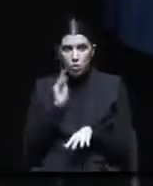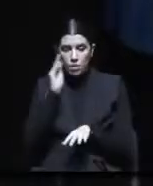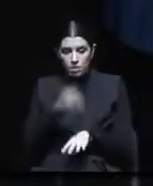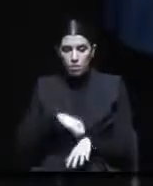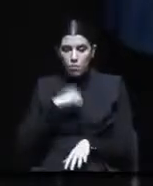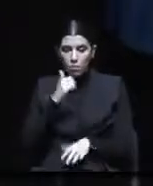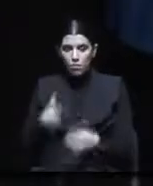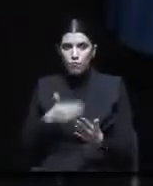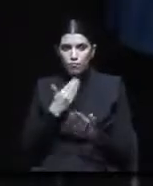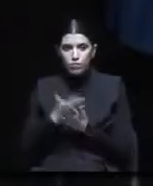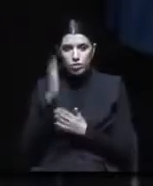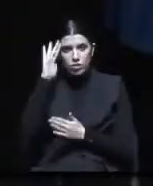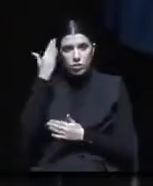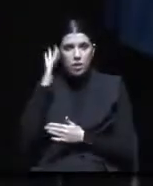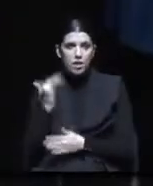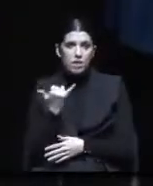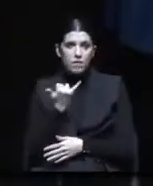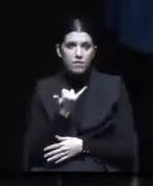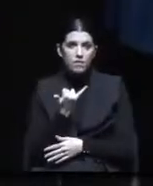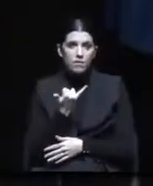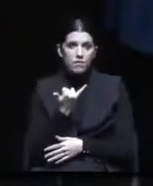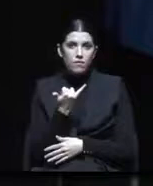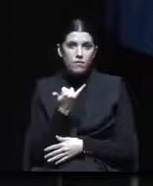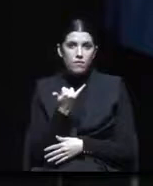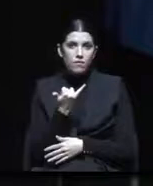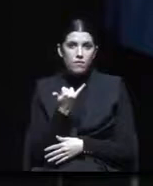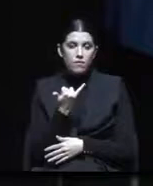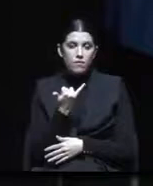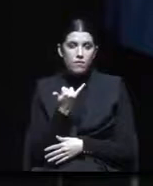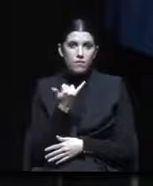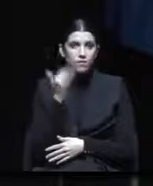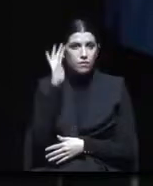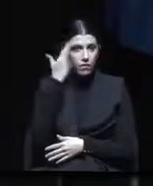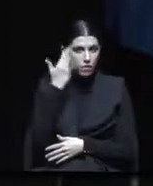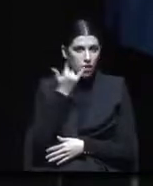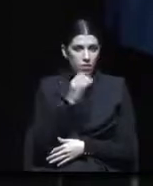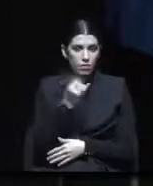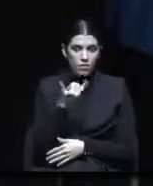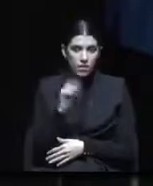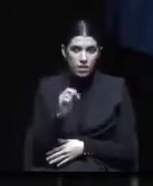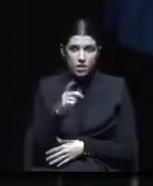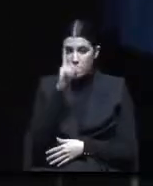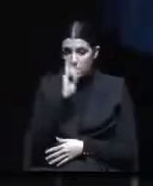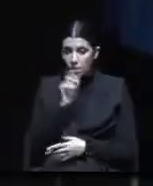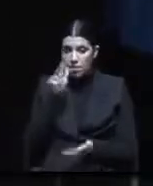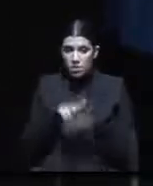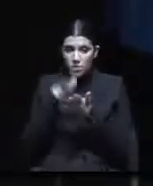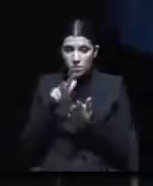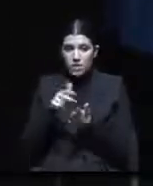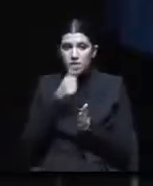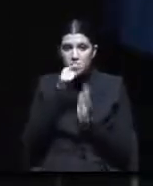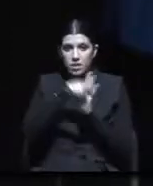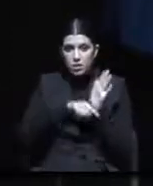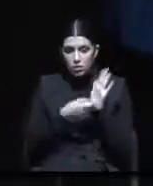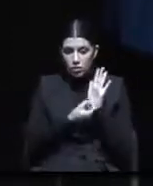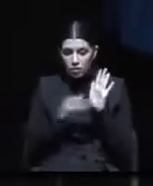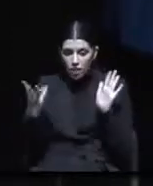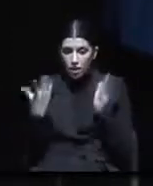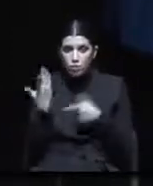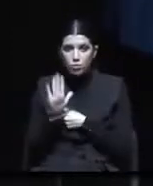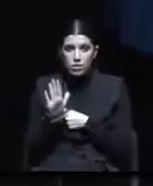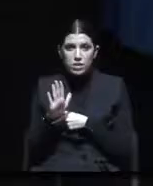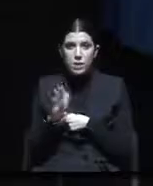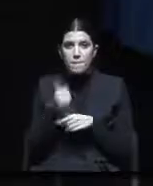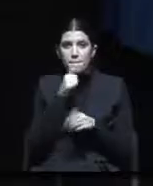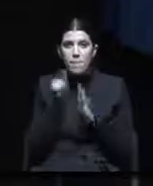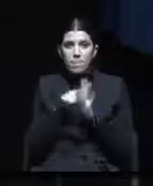do PEV de fevereiro de 2023, relembramos que foram aprovadas várias deliberações, entre elas a adoção